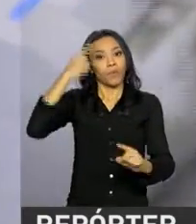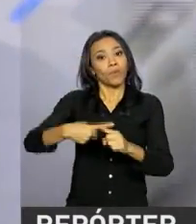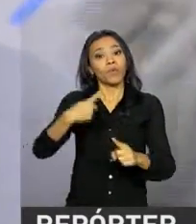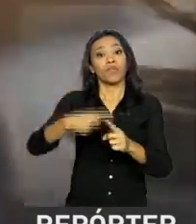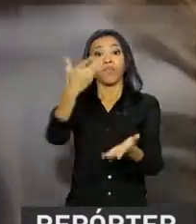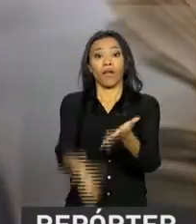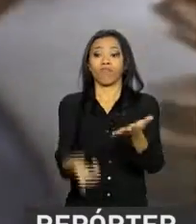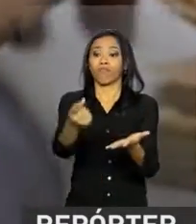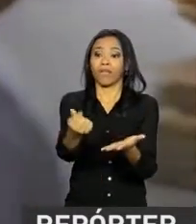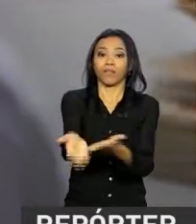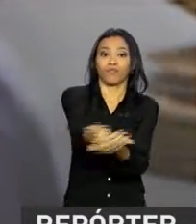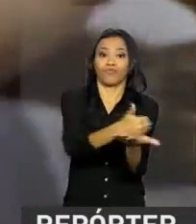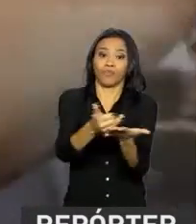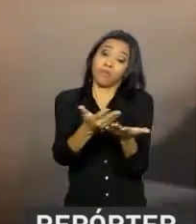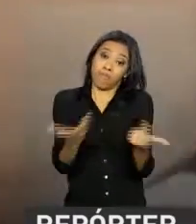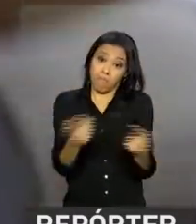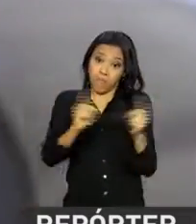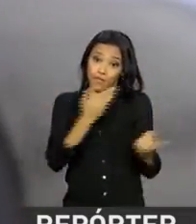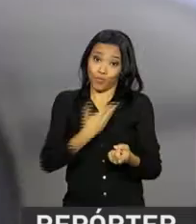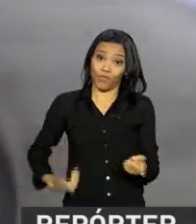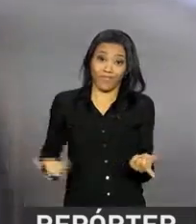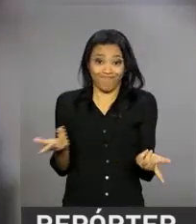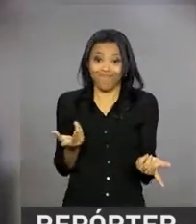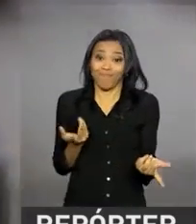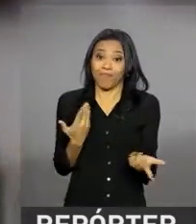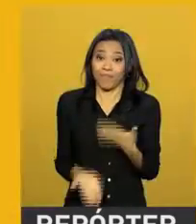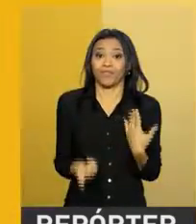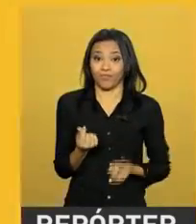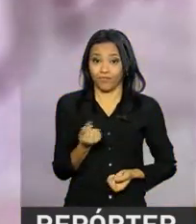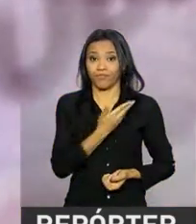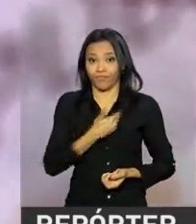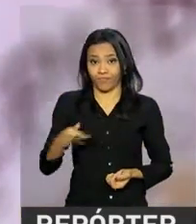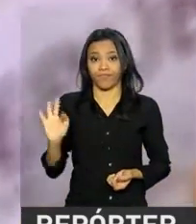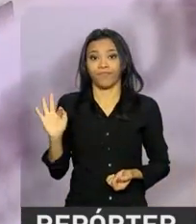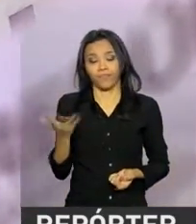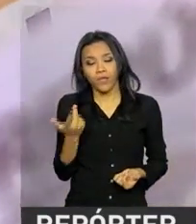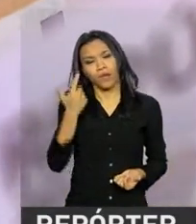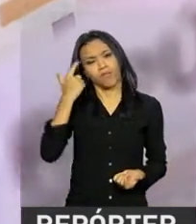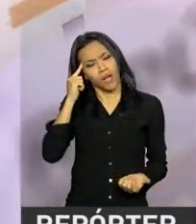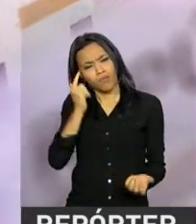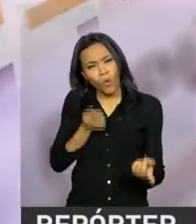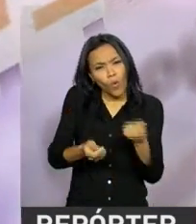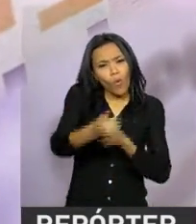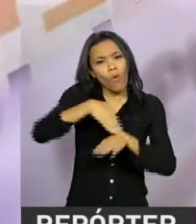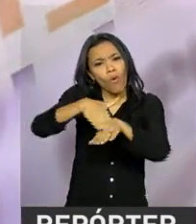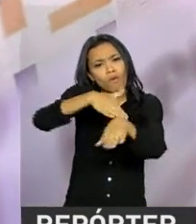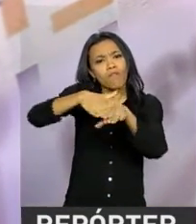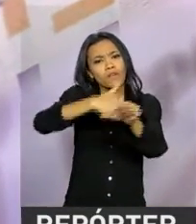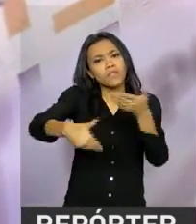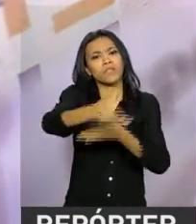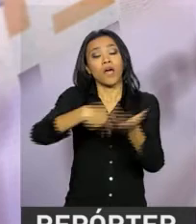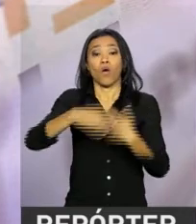arrecadação mas para o governo ocorre o inverso perde dinheiro para chegar a um consenso o governo aceitou um